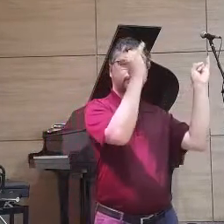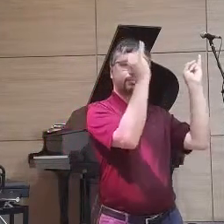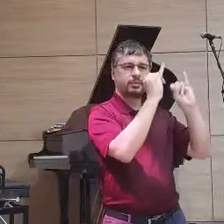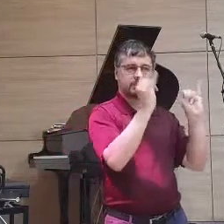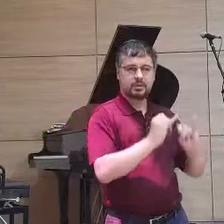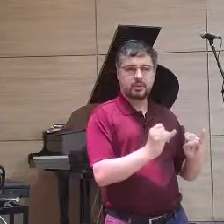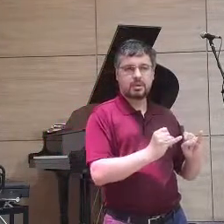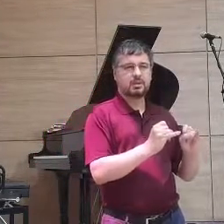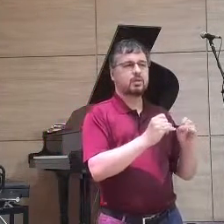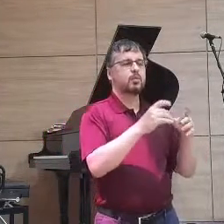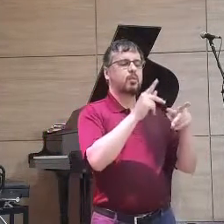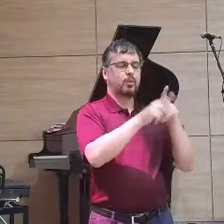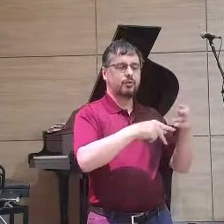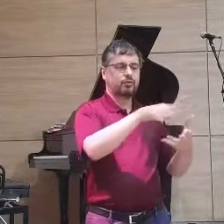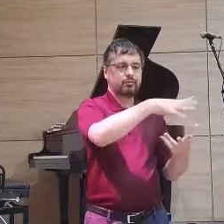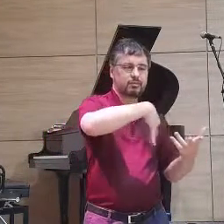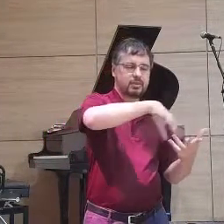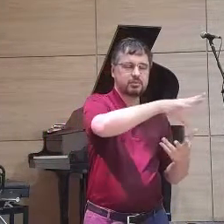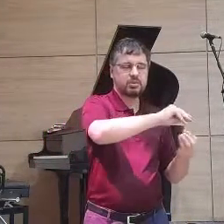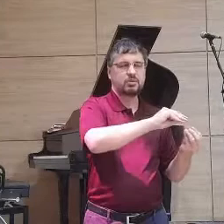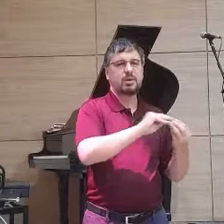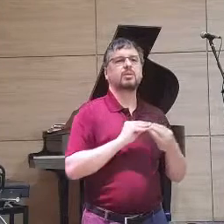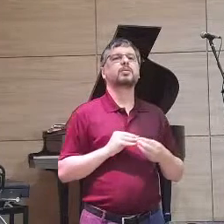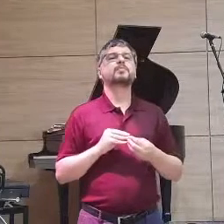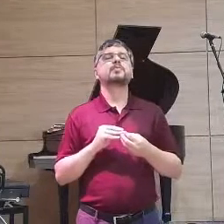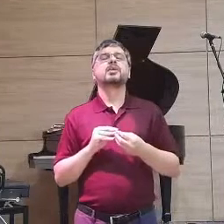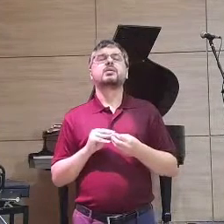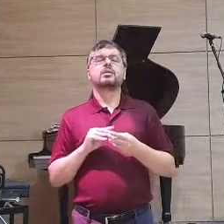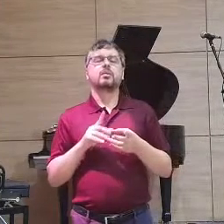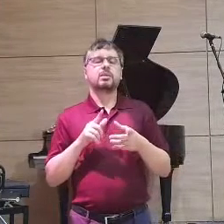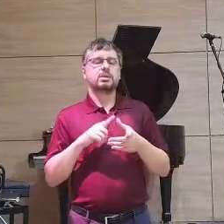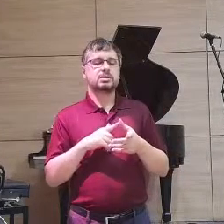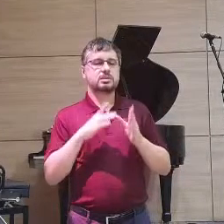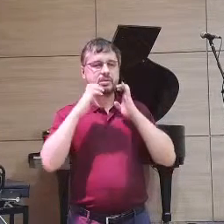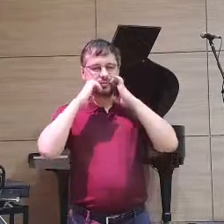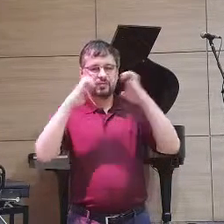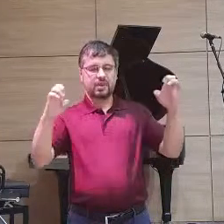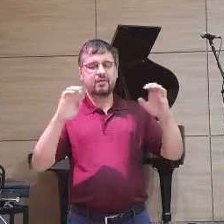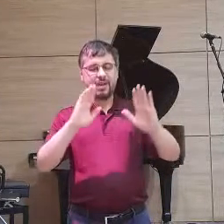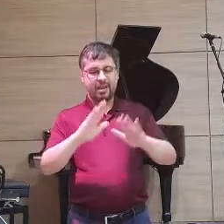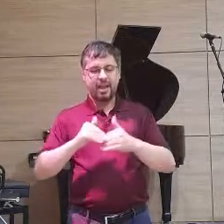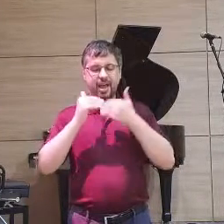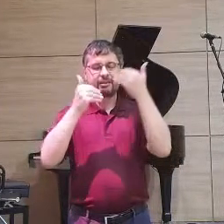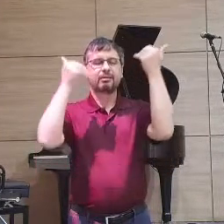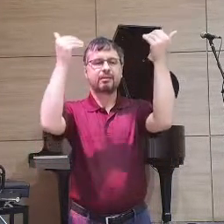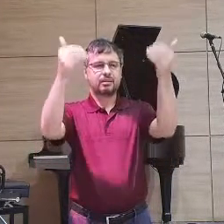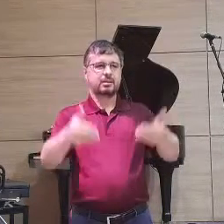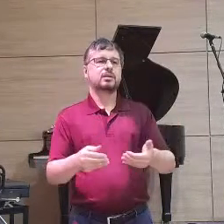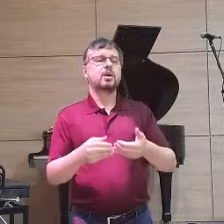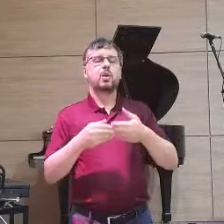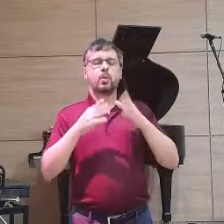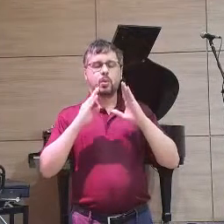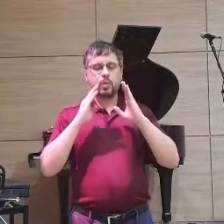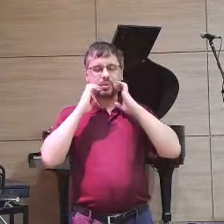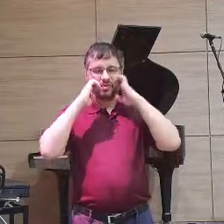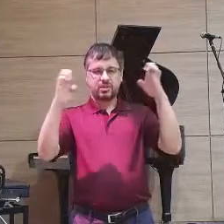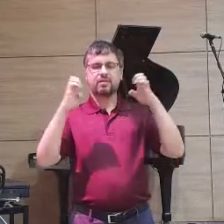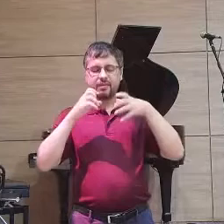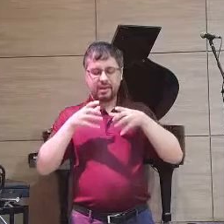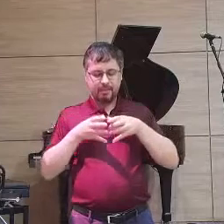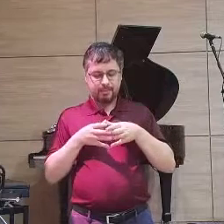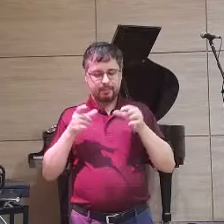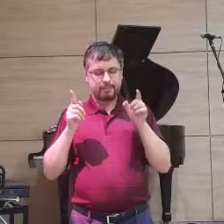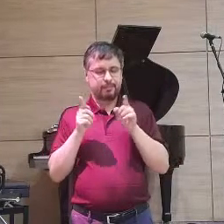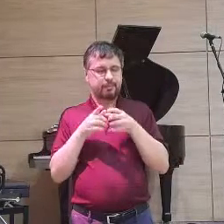povo miscigenado então esse evangelho ele vai transcender ele não é o evangélico vai ficar encapsulado